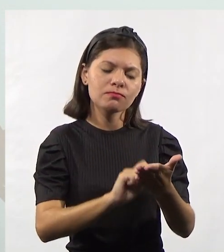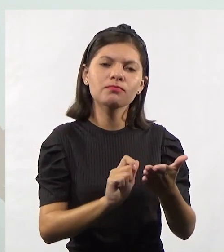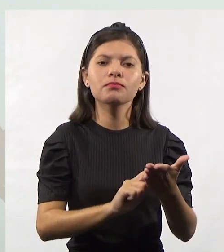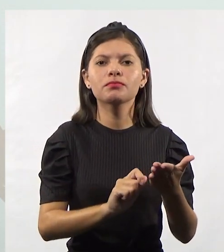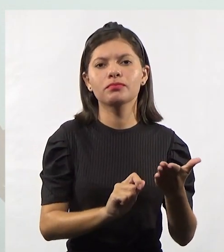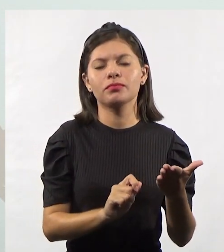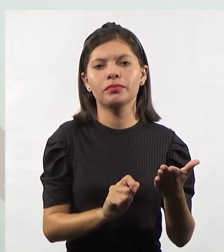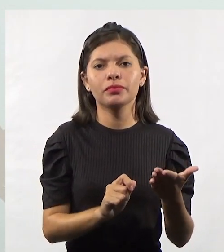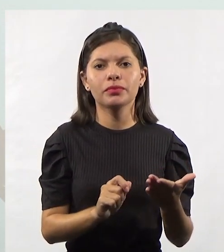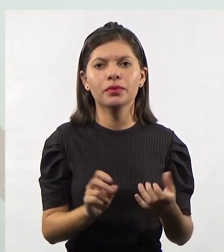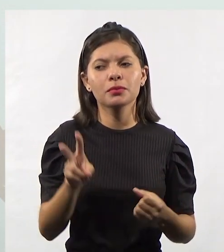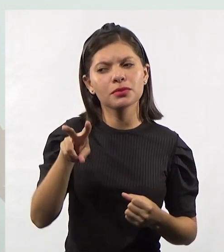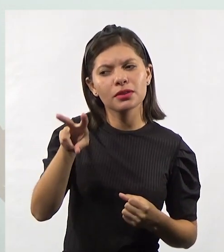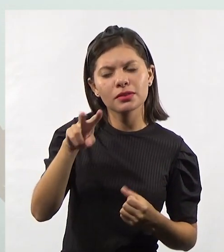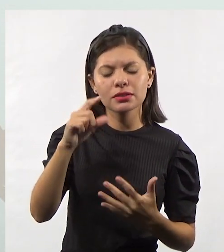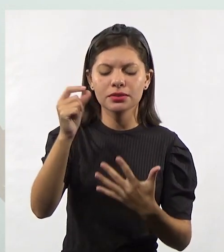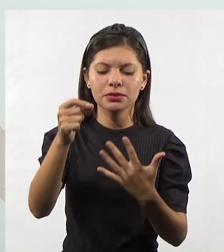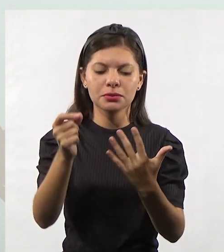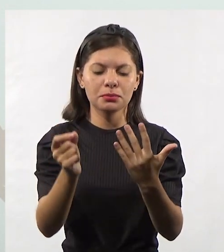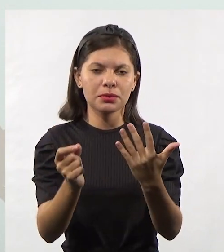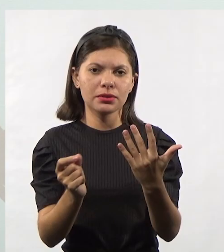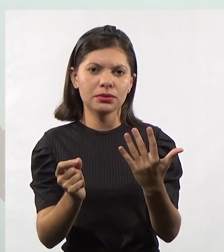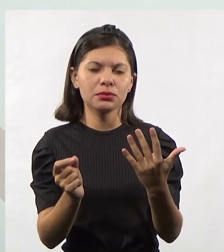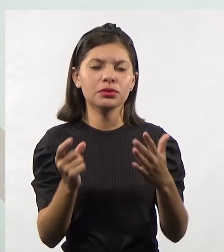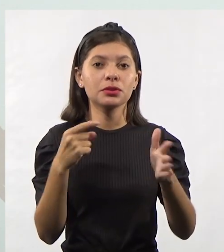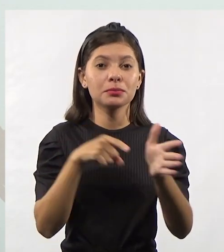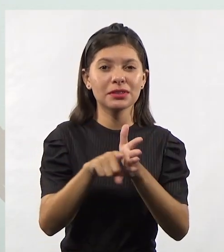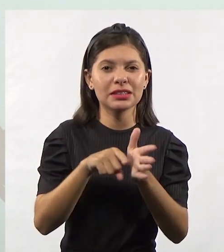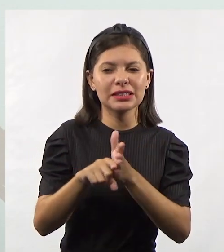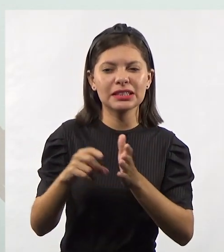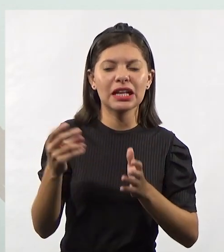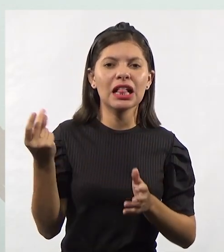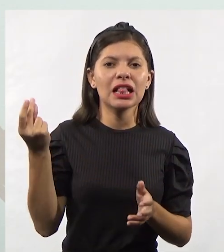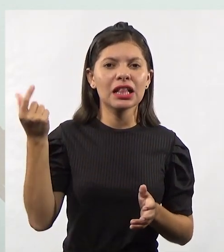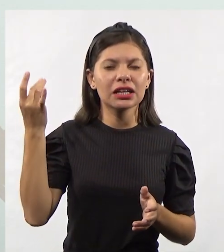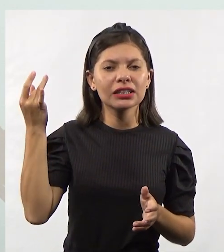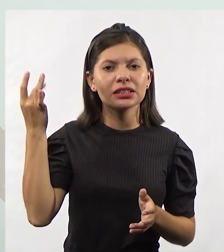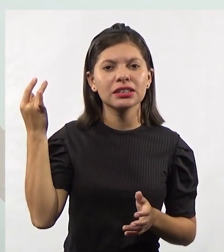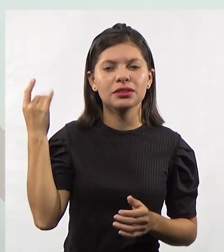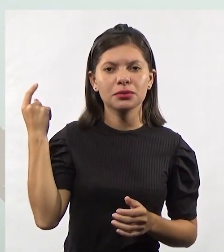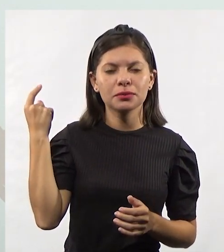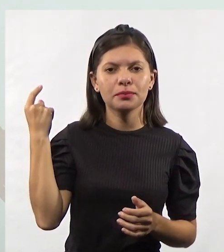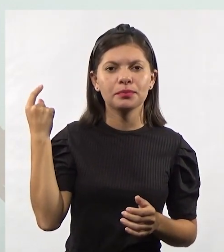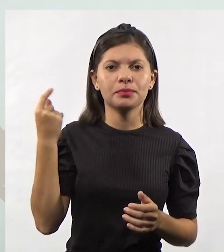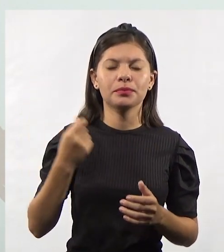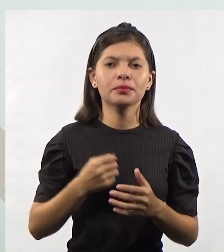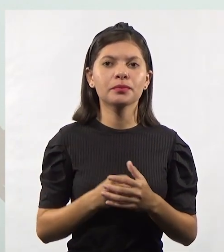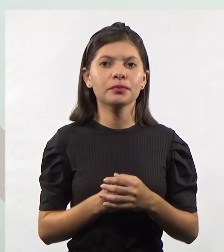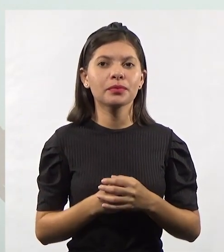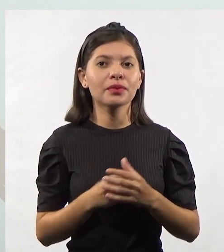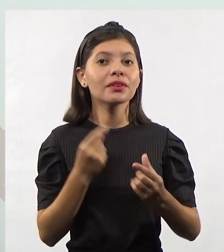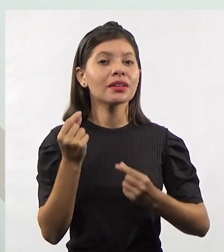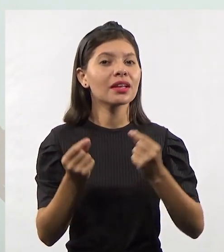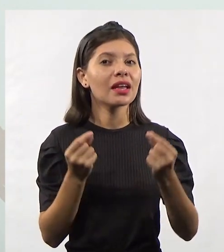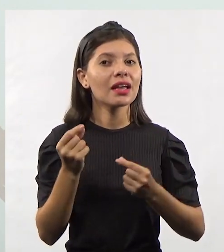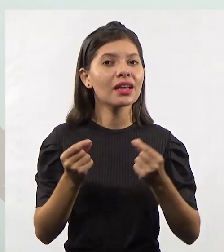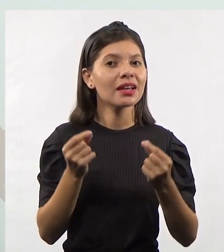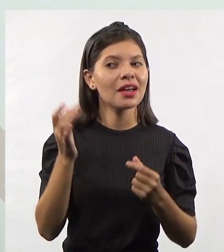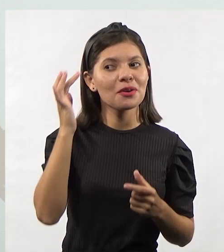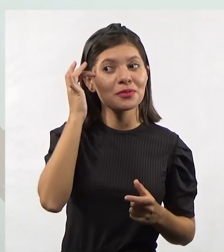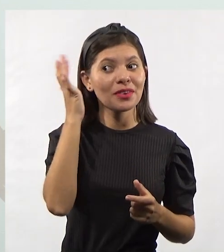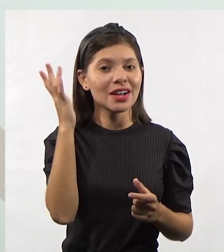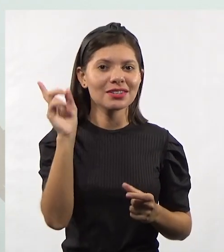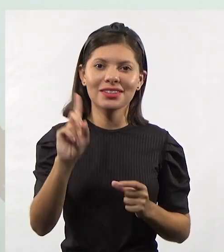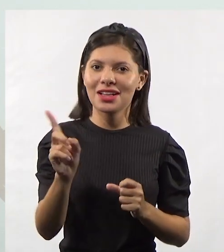ao observação é uma das é um dos instrumentos de pesquisa mais antigos que é simplesmente você simplesmente parece